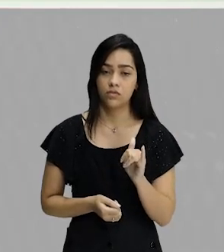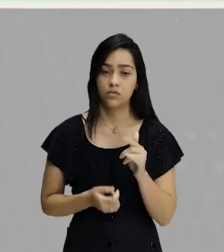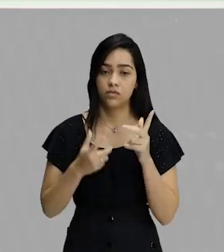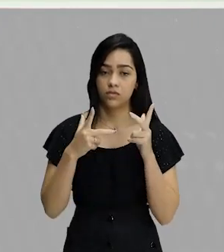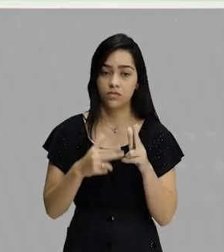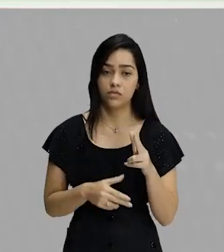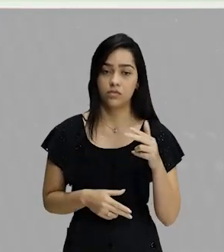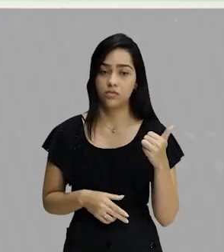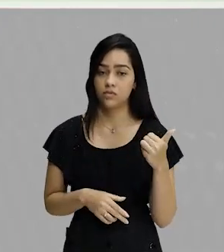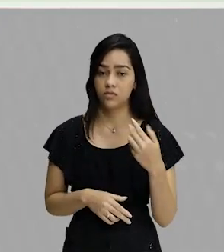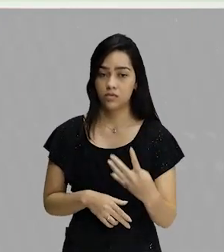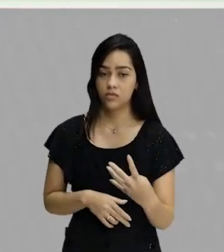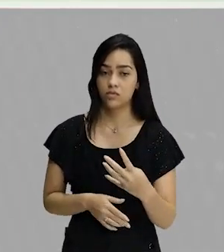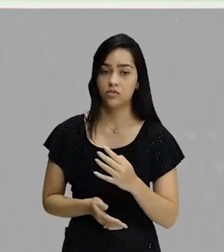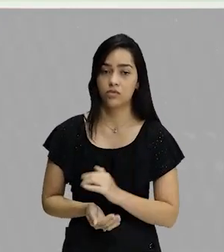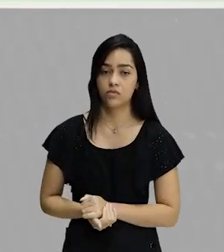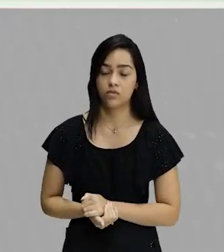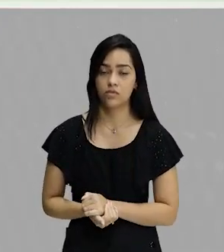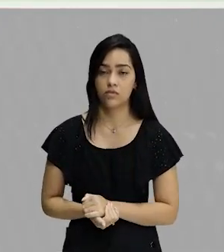igual a 14.